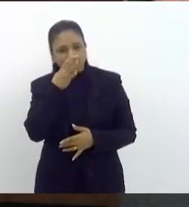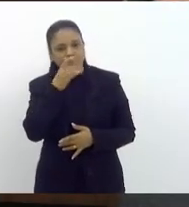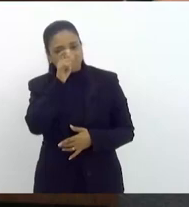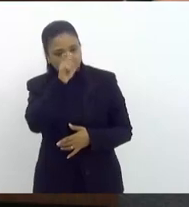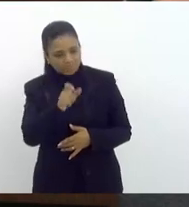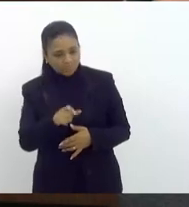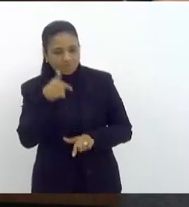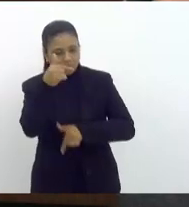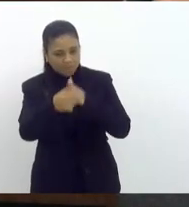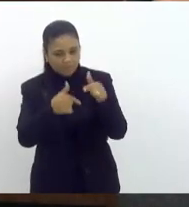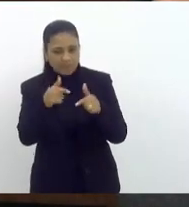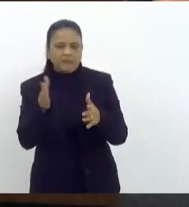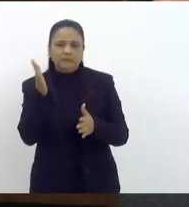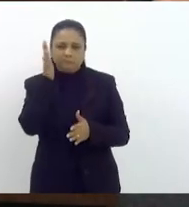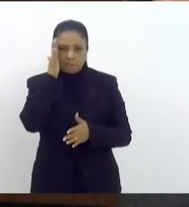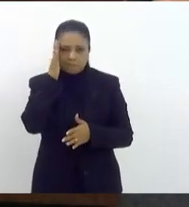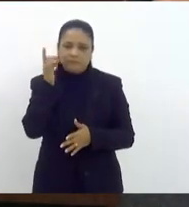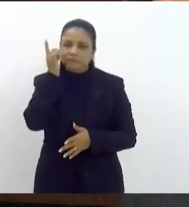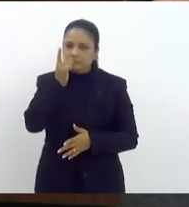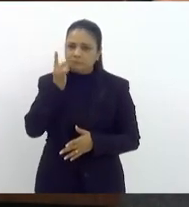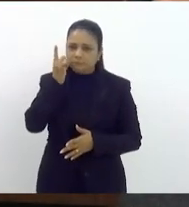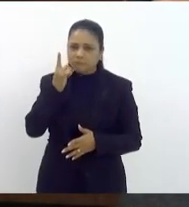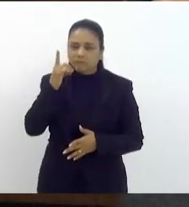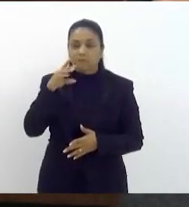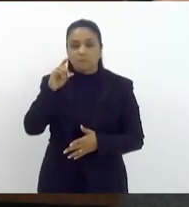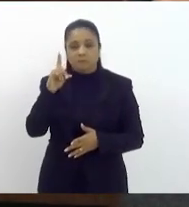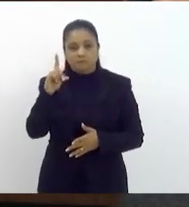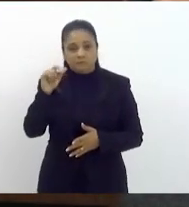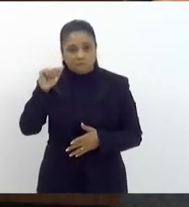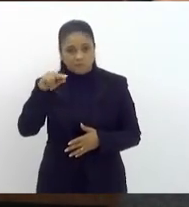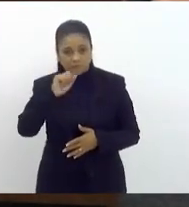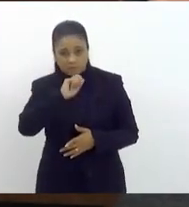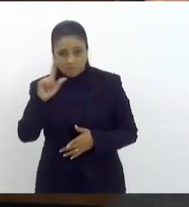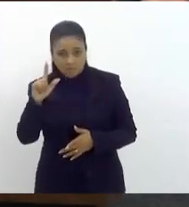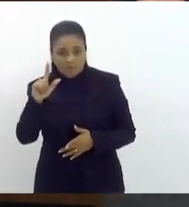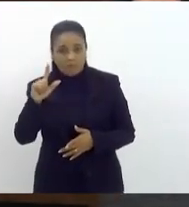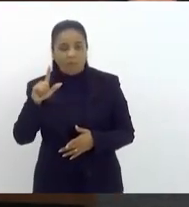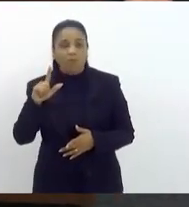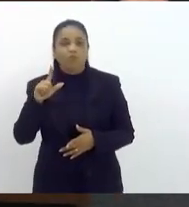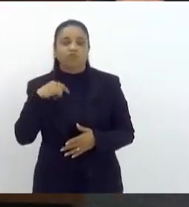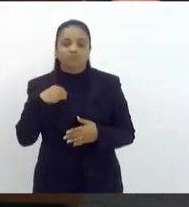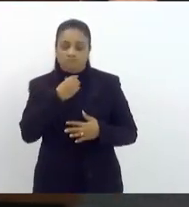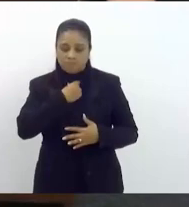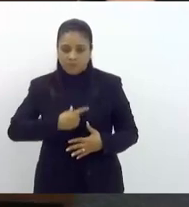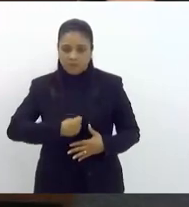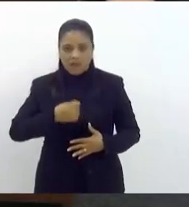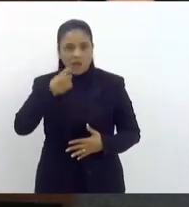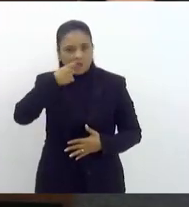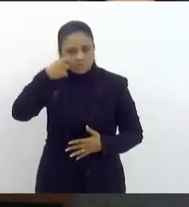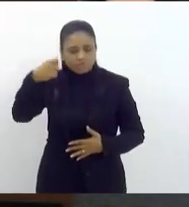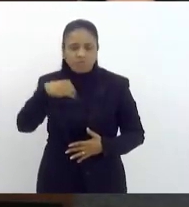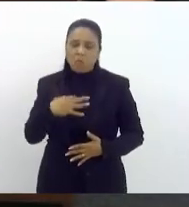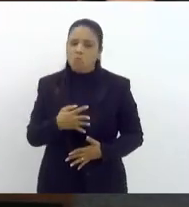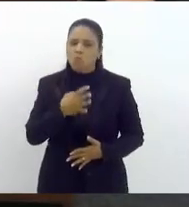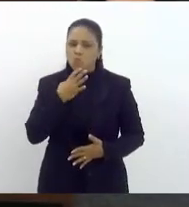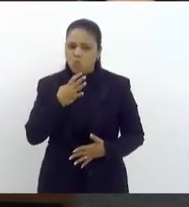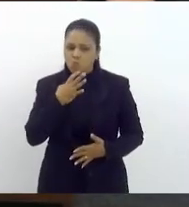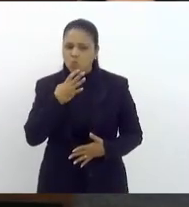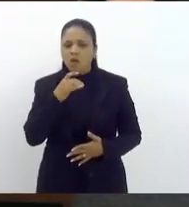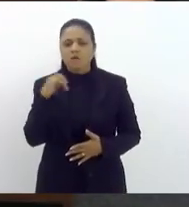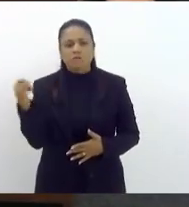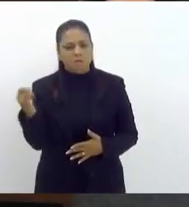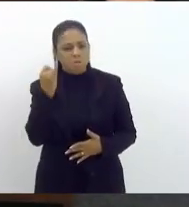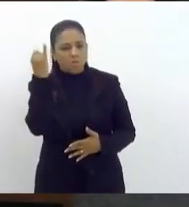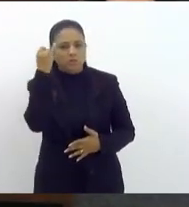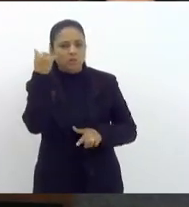o deputado Daniel lebregon ao conceder a medalha a ela sem dúvida nenhuma tá reconhecendo a importância